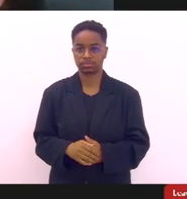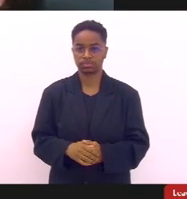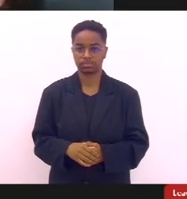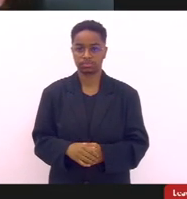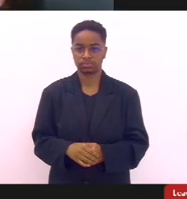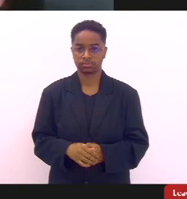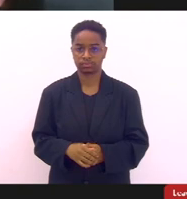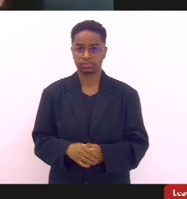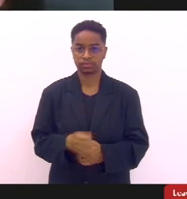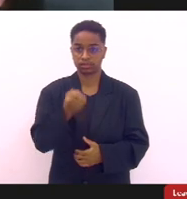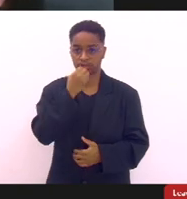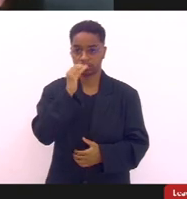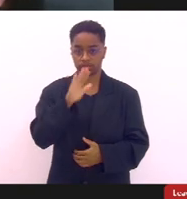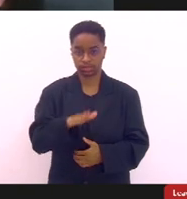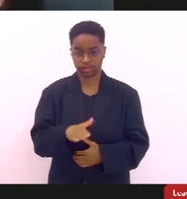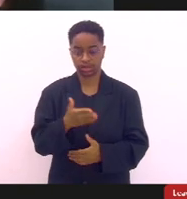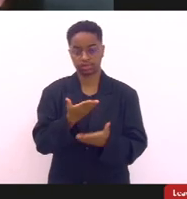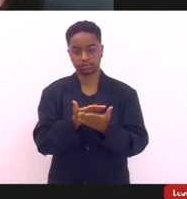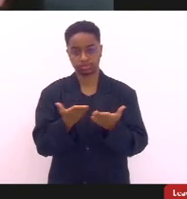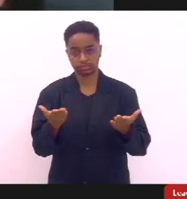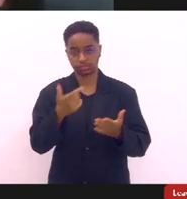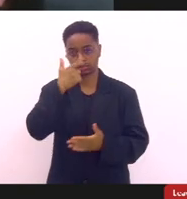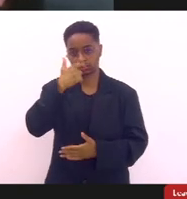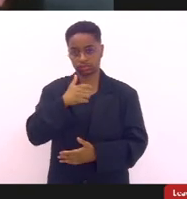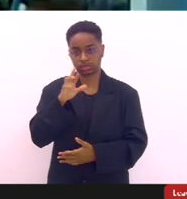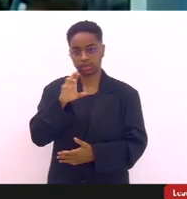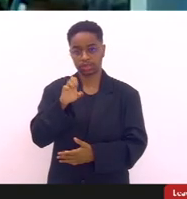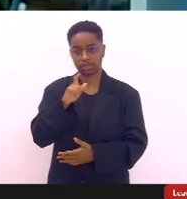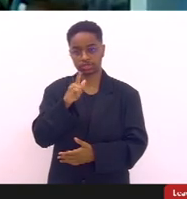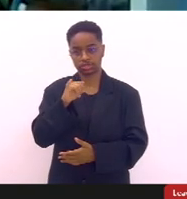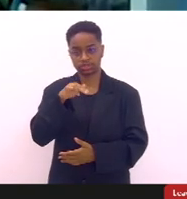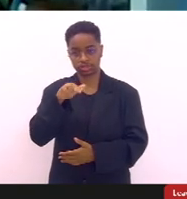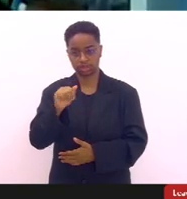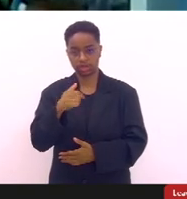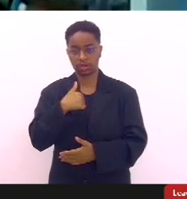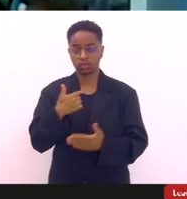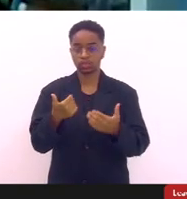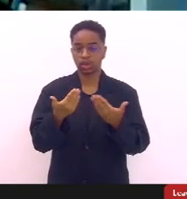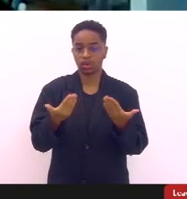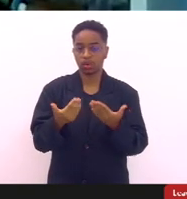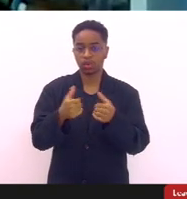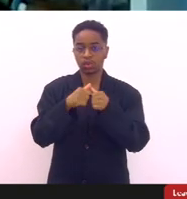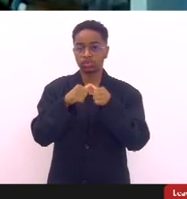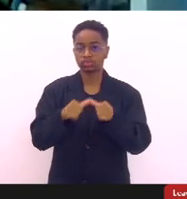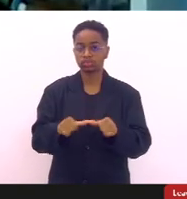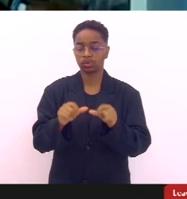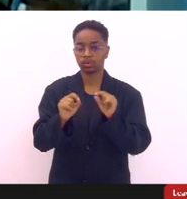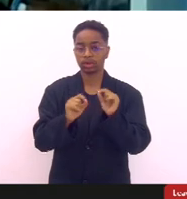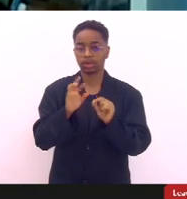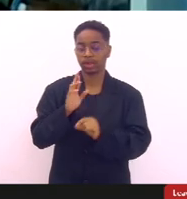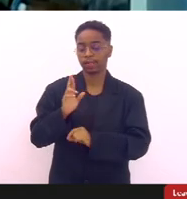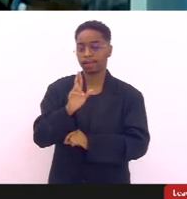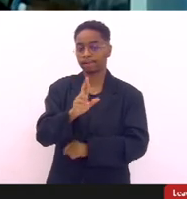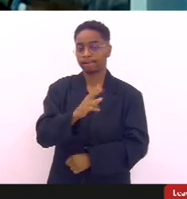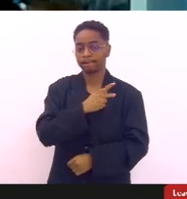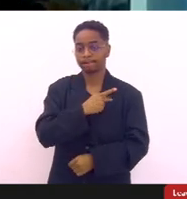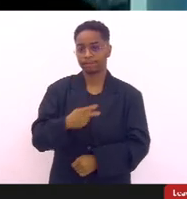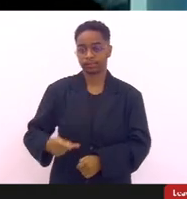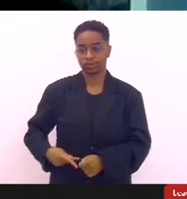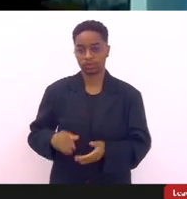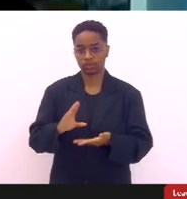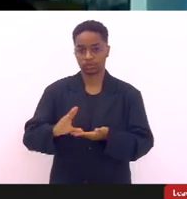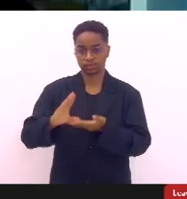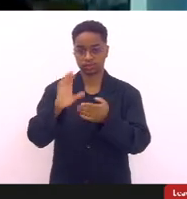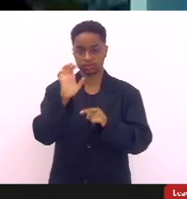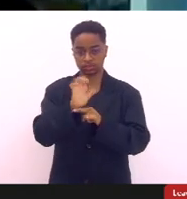Bom, boa tarde já, né? Eu sou Regina Bueno e estou, neste momento, representando a presidenta do Conselho